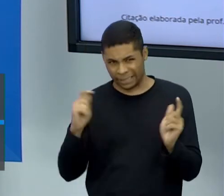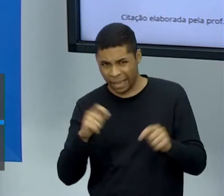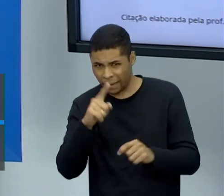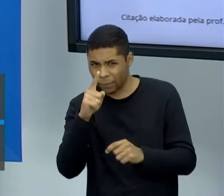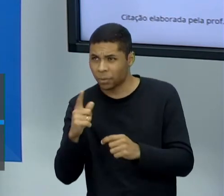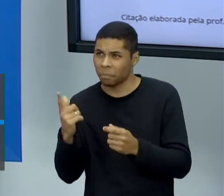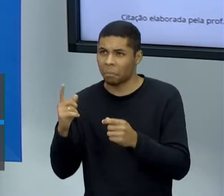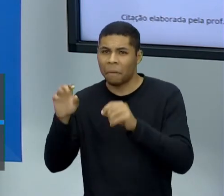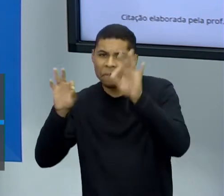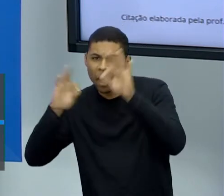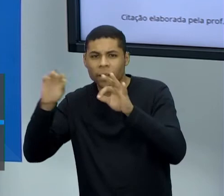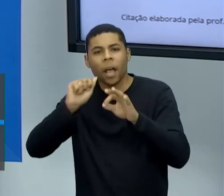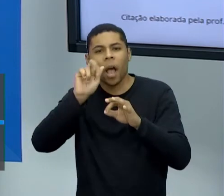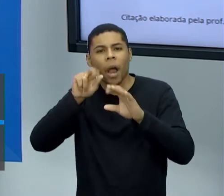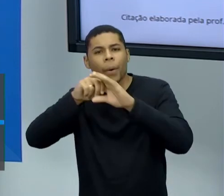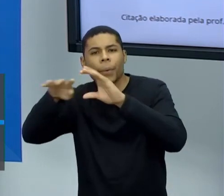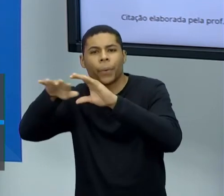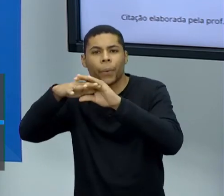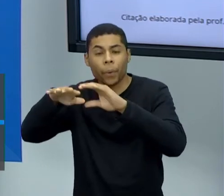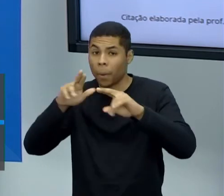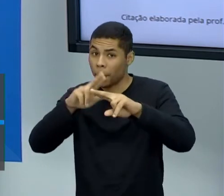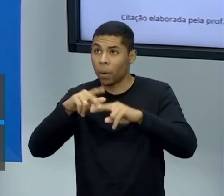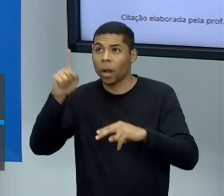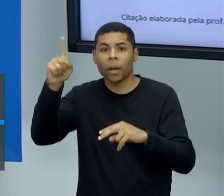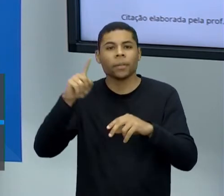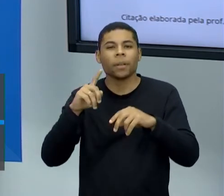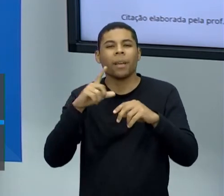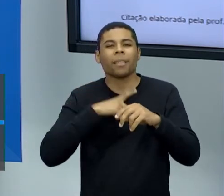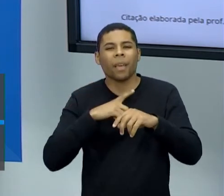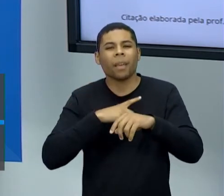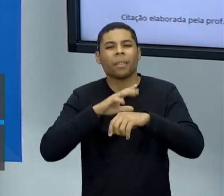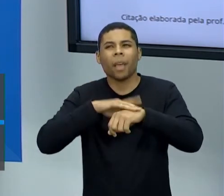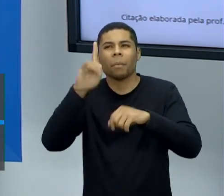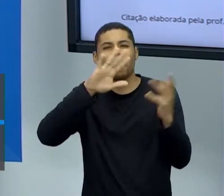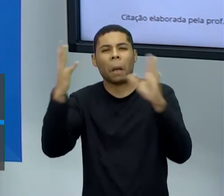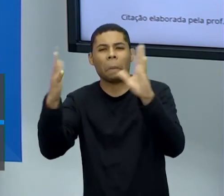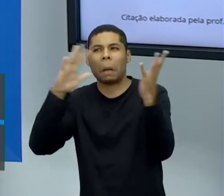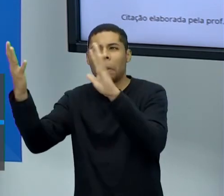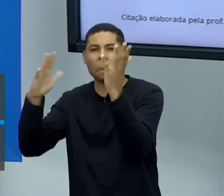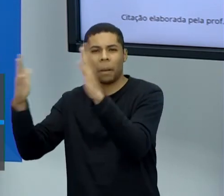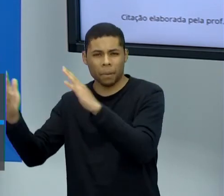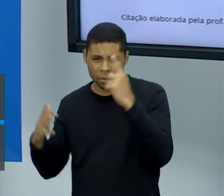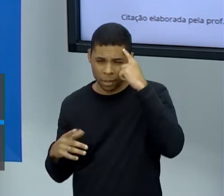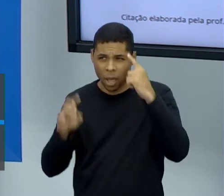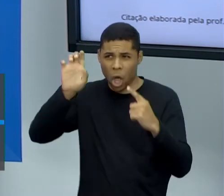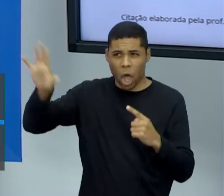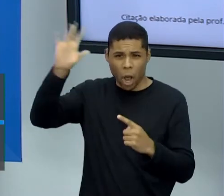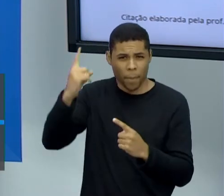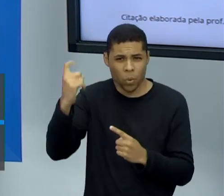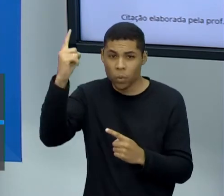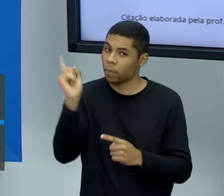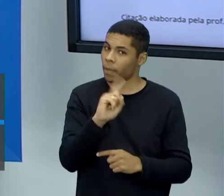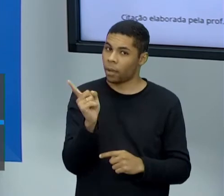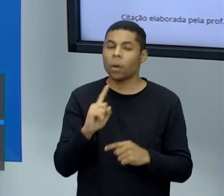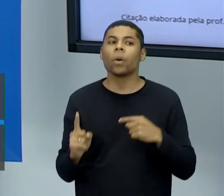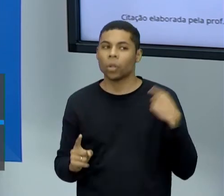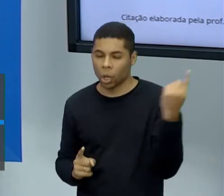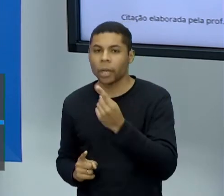ar-condicionado, porque as mudanças climáticas estão vindo rápido. Não é só o povo europeu que está sofrendo com calor. Nós vamos chegar nesse